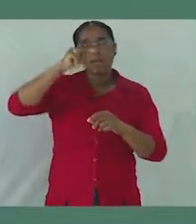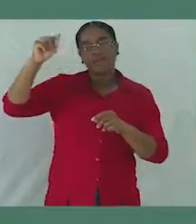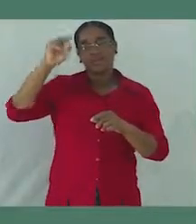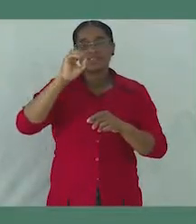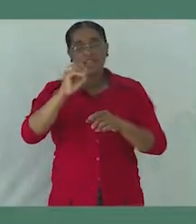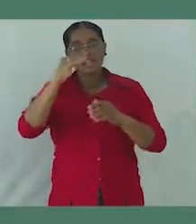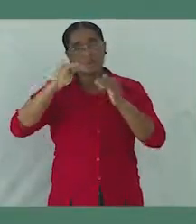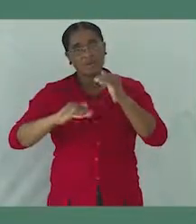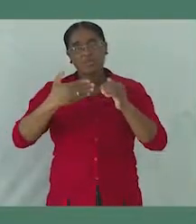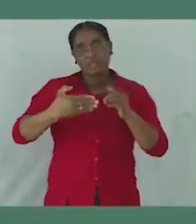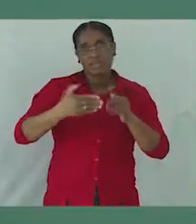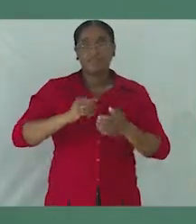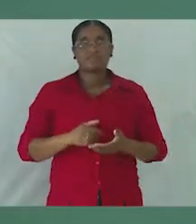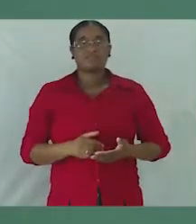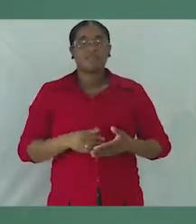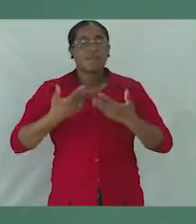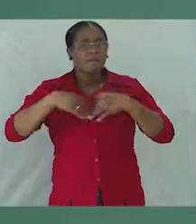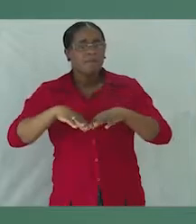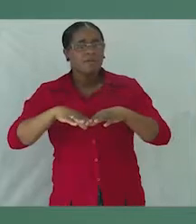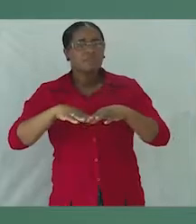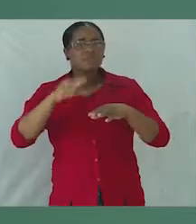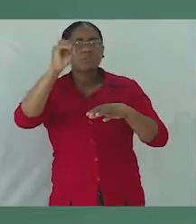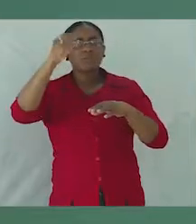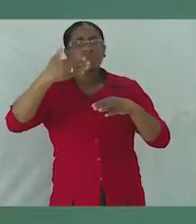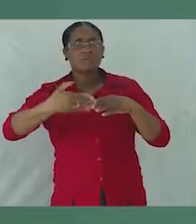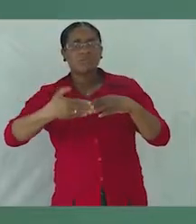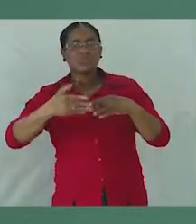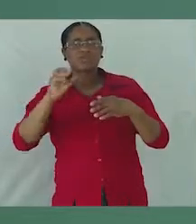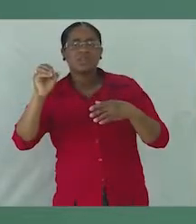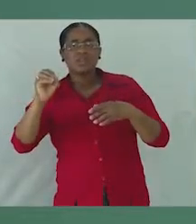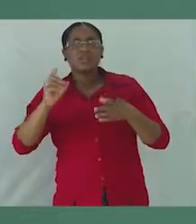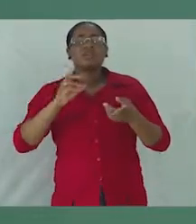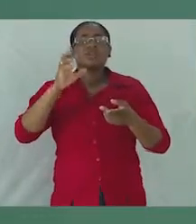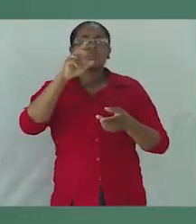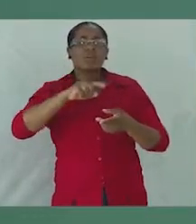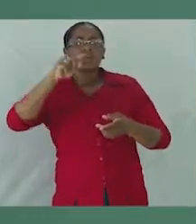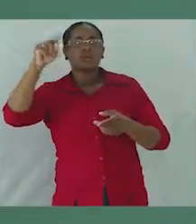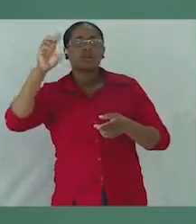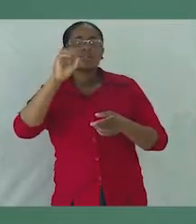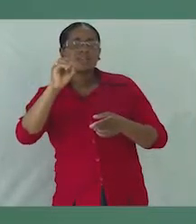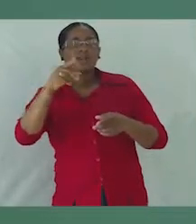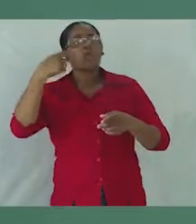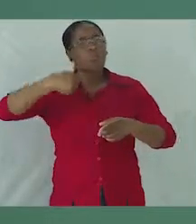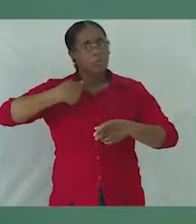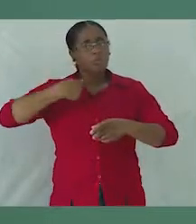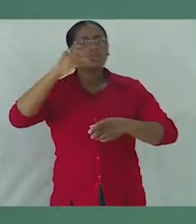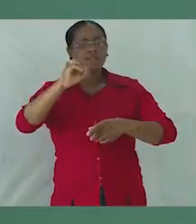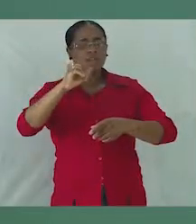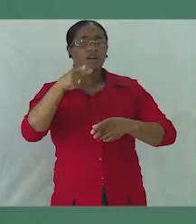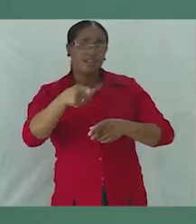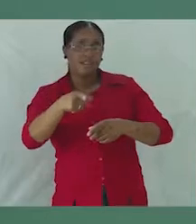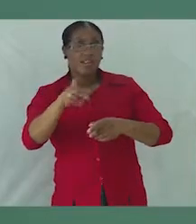7. Mas o quociente de 0 por 7 é 0. E raiz quadrada de 0 é o próprio 0. Então,